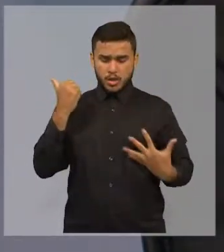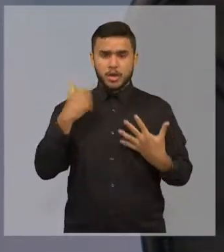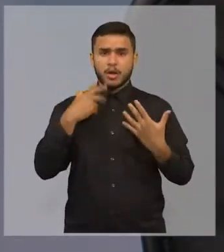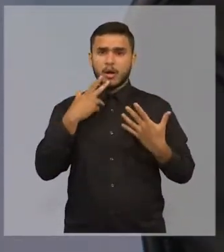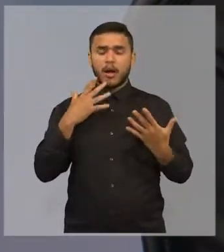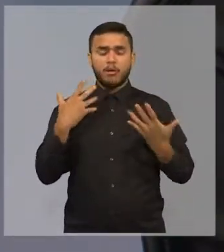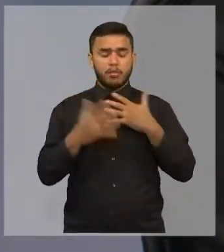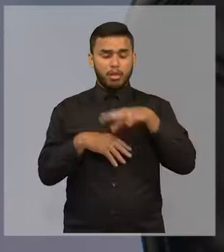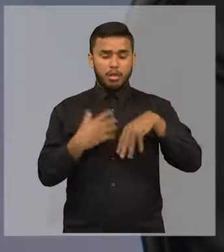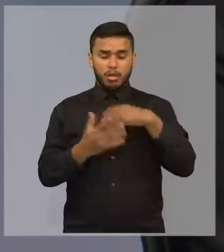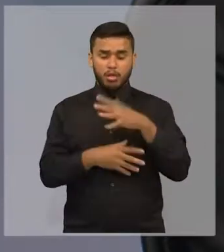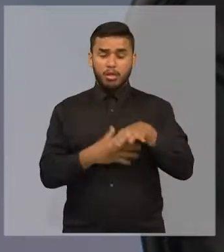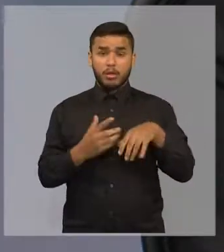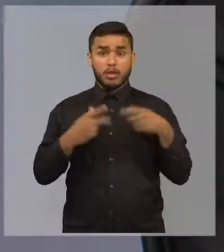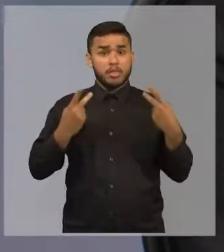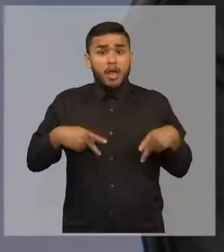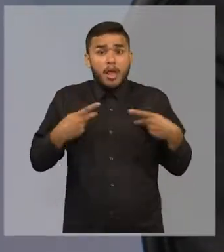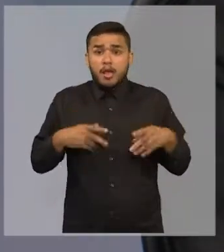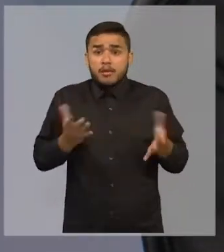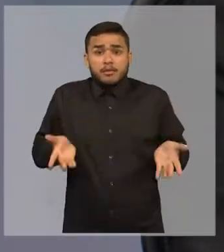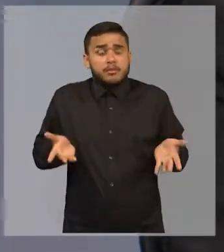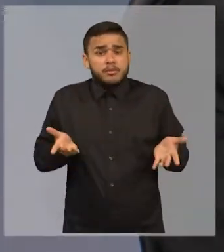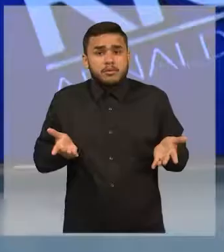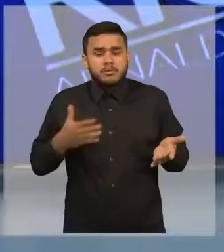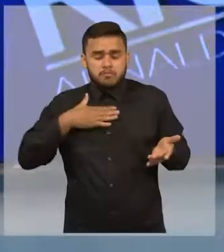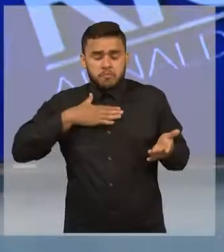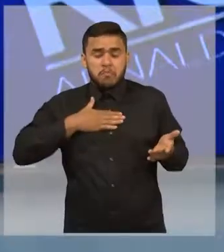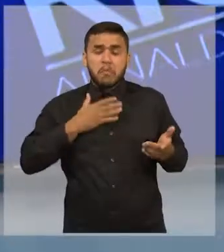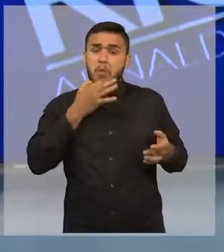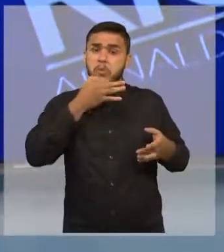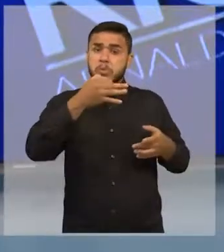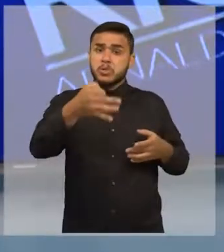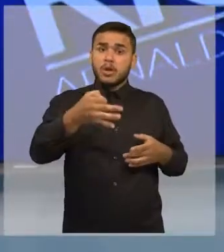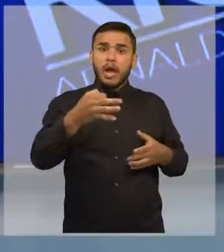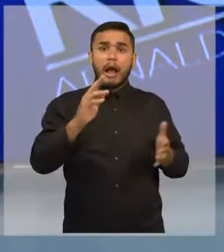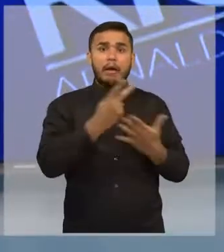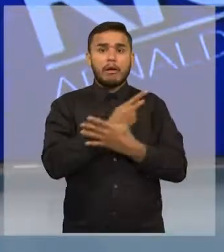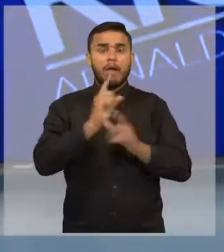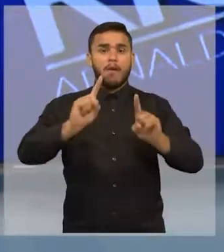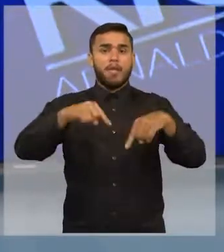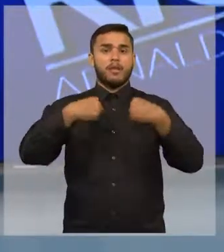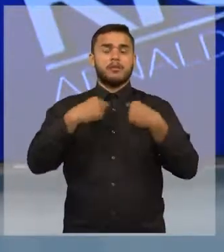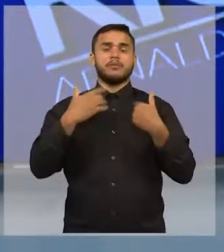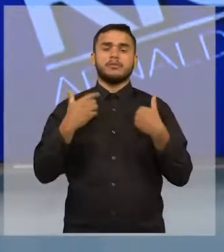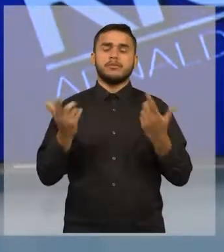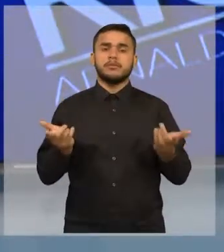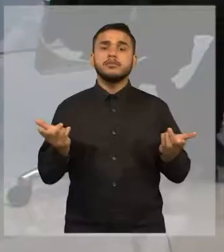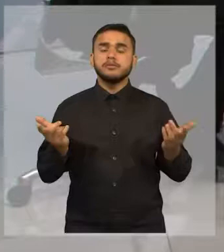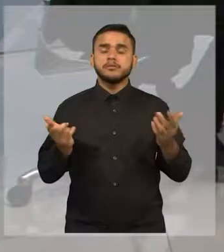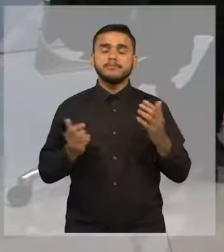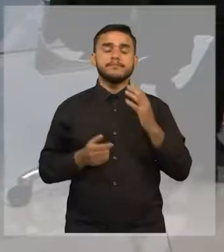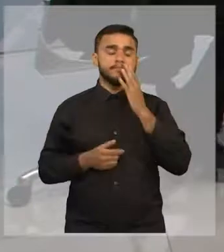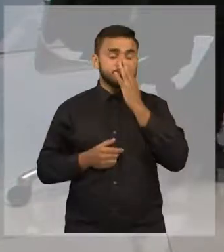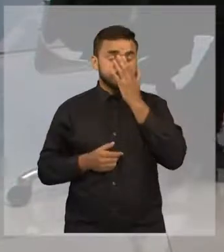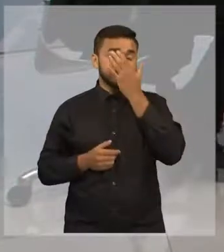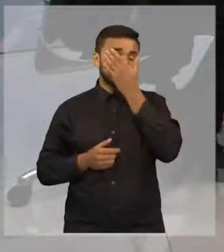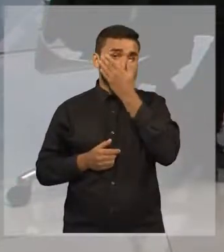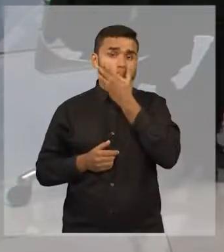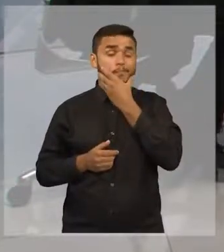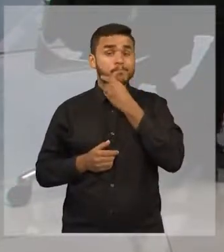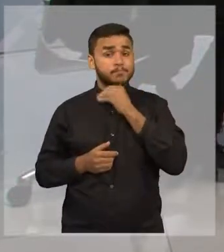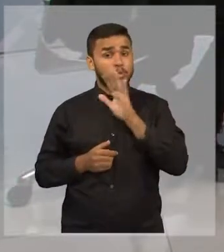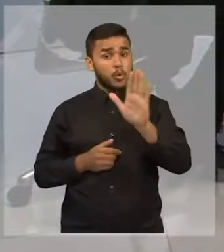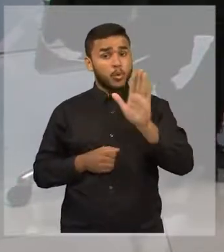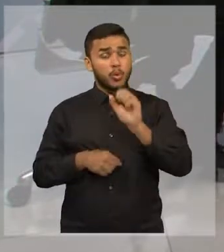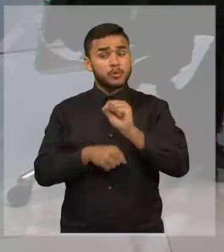Nós temos que evoluir para uma qualificação melhor dos nossos governantes, daqueles que vão assumir a condução do nosso